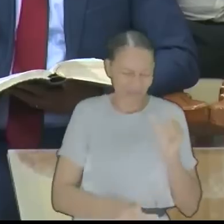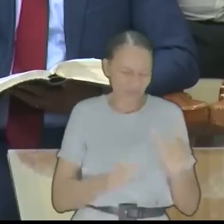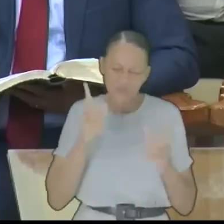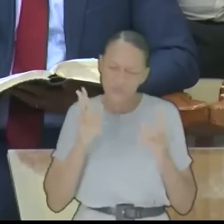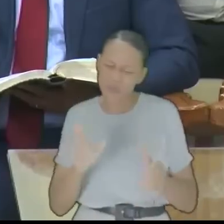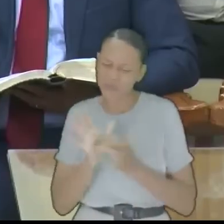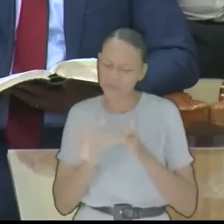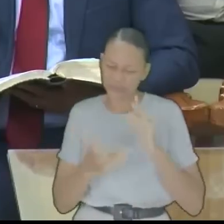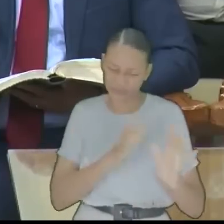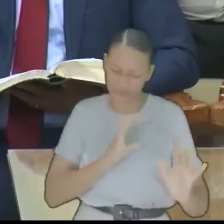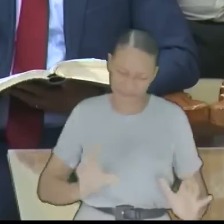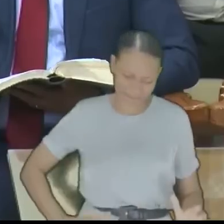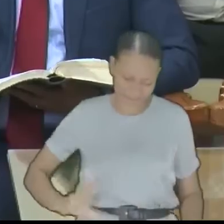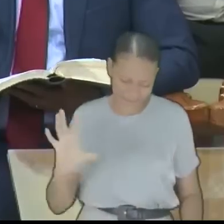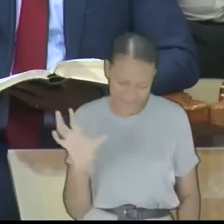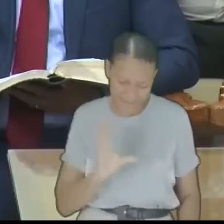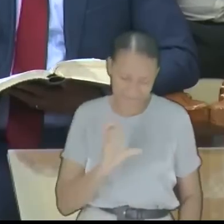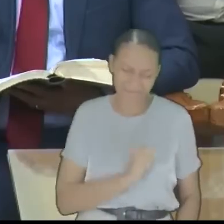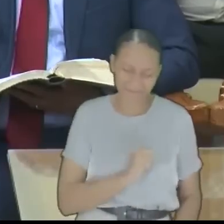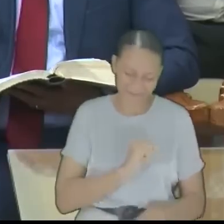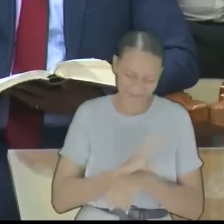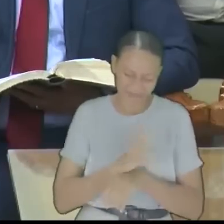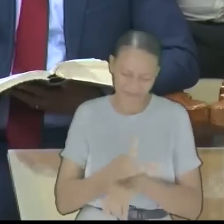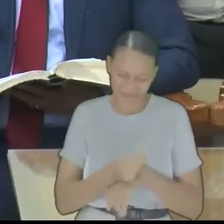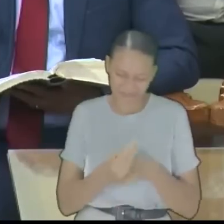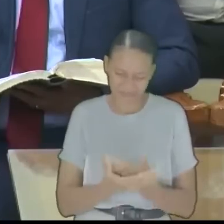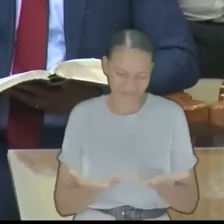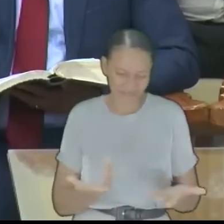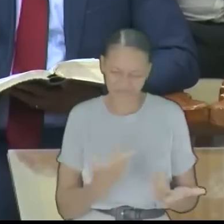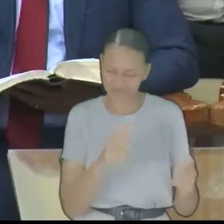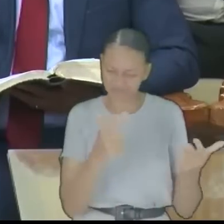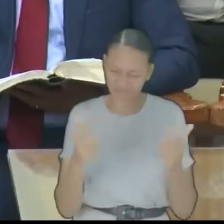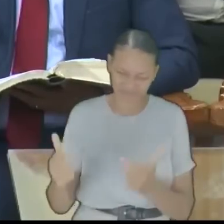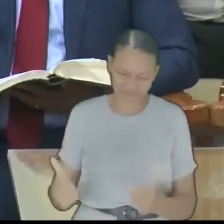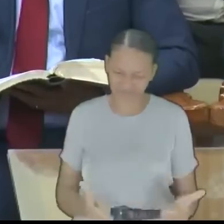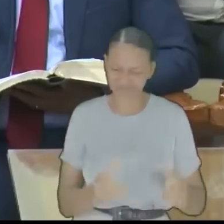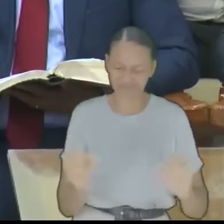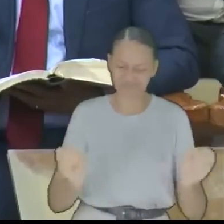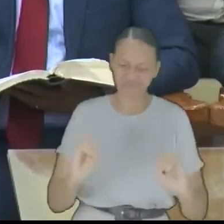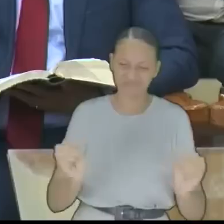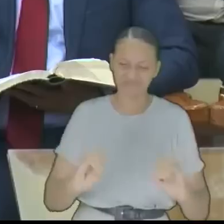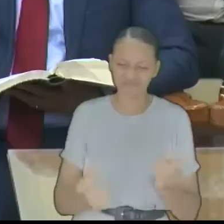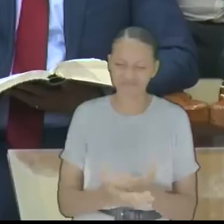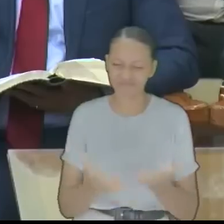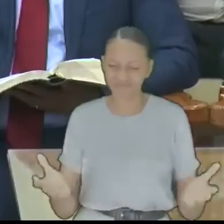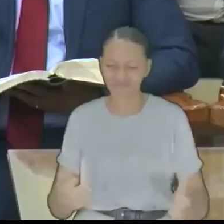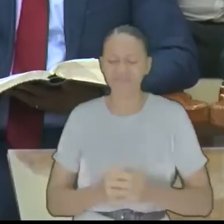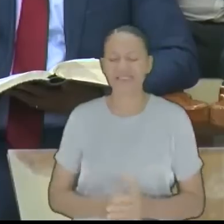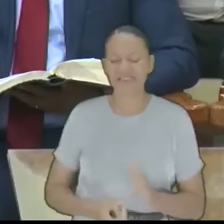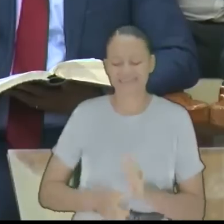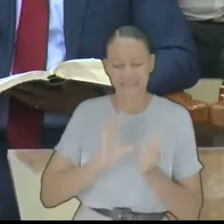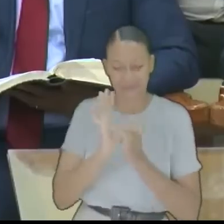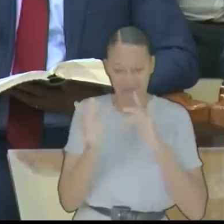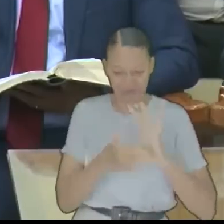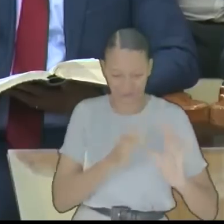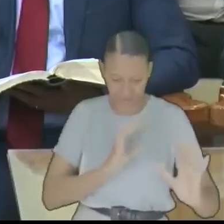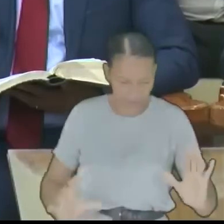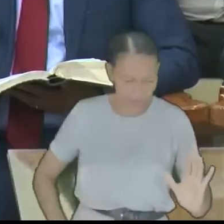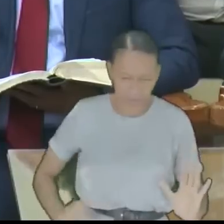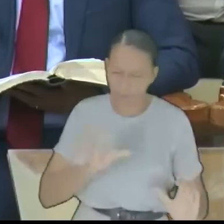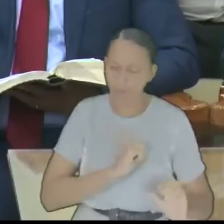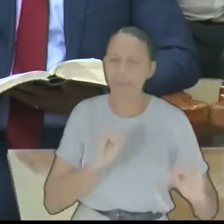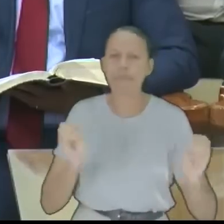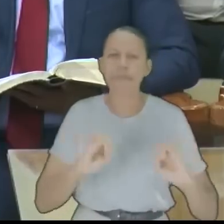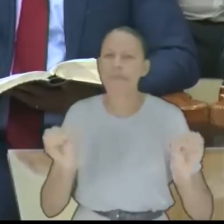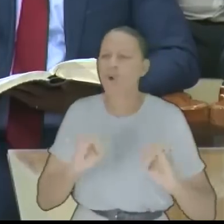a igreja. Antes de Cristo não havia essa doutrina. Antes de Cristo os homens não amavam